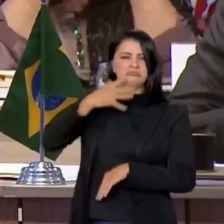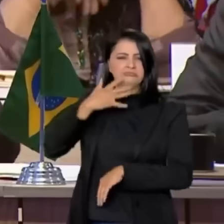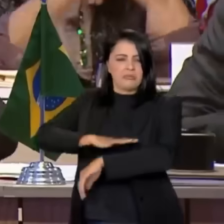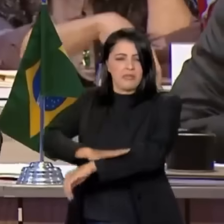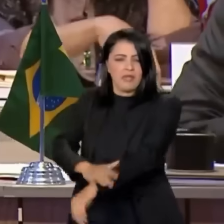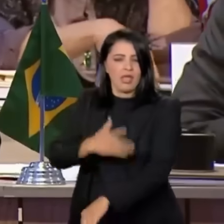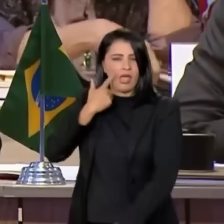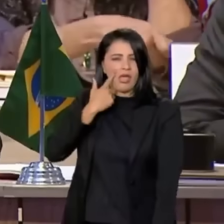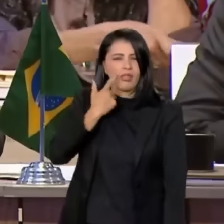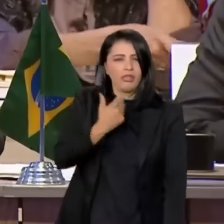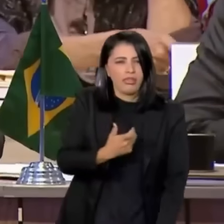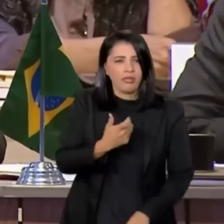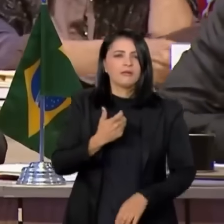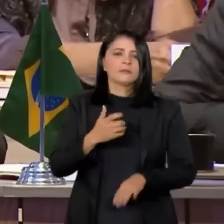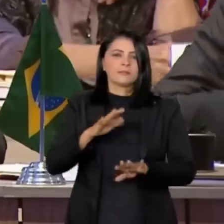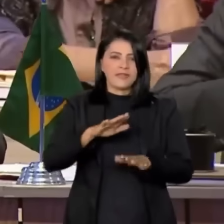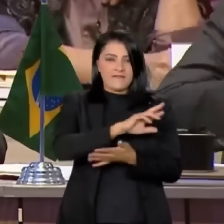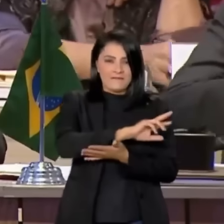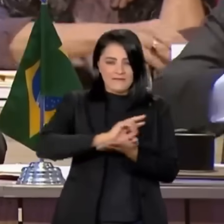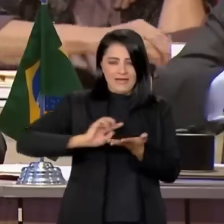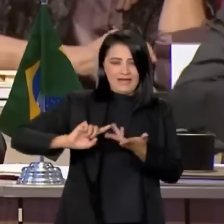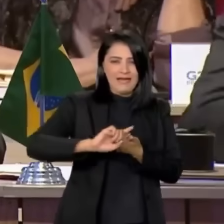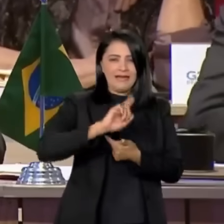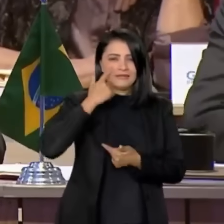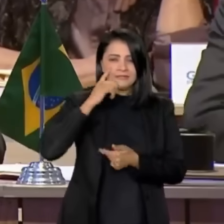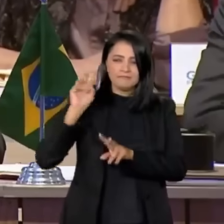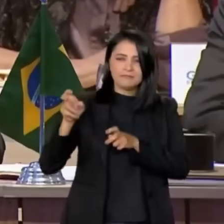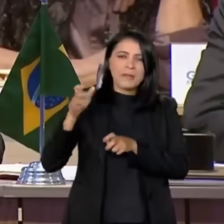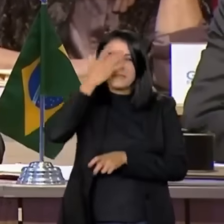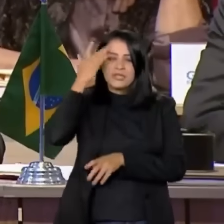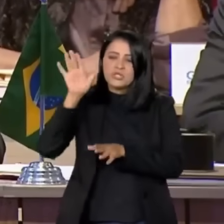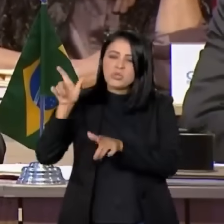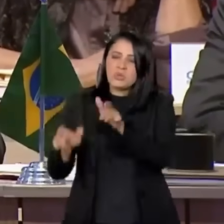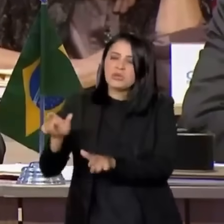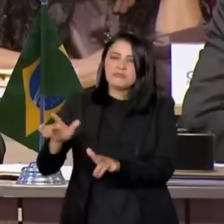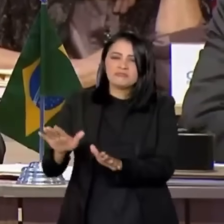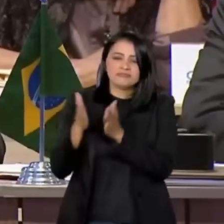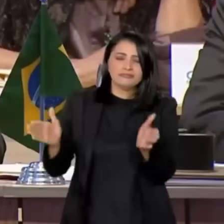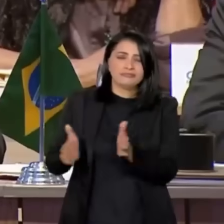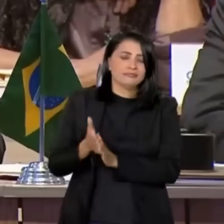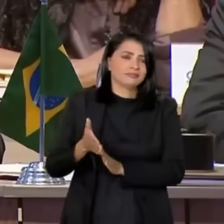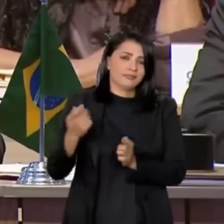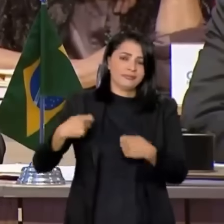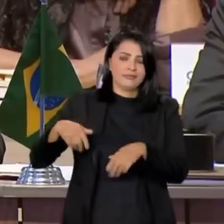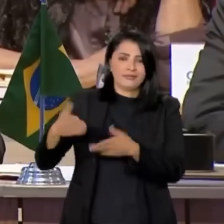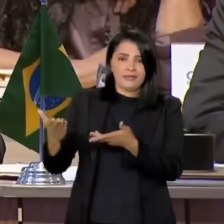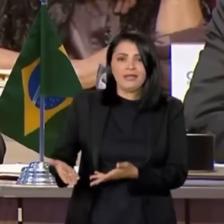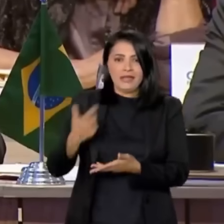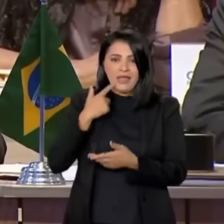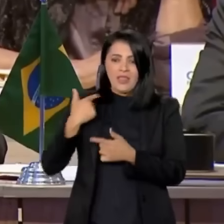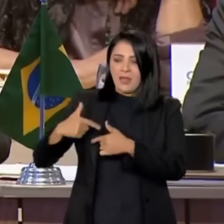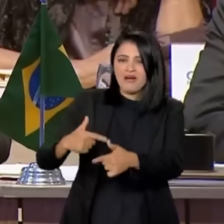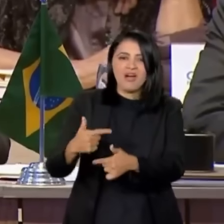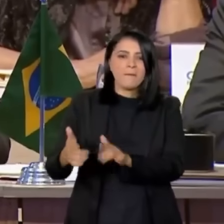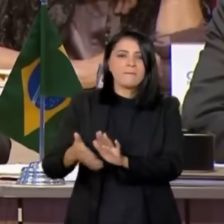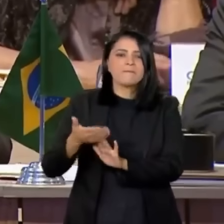interesses. Muitos viu os pobres como um mal necessário e mão de obra barata